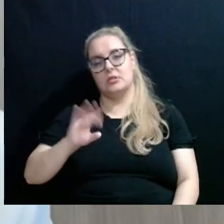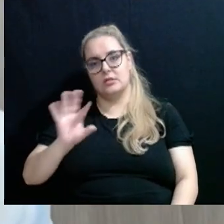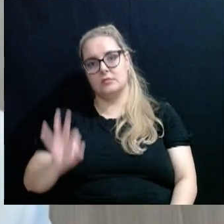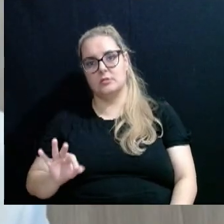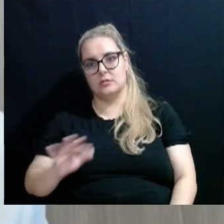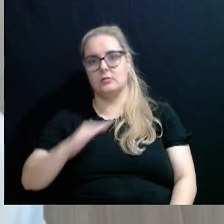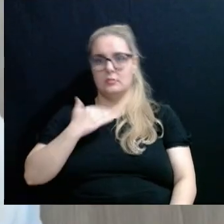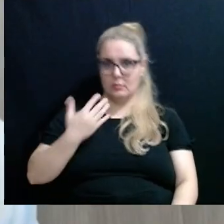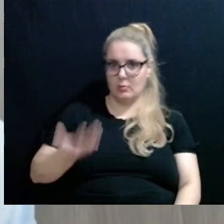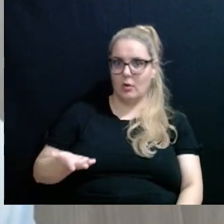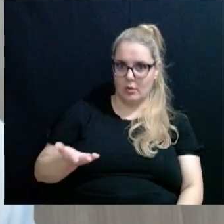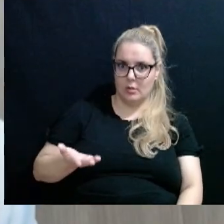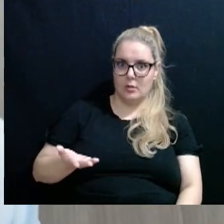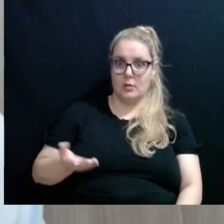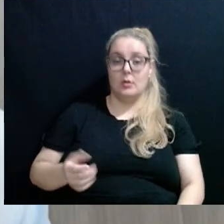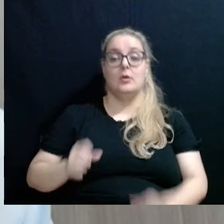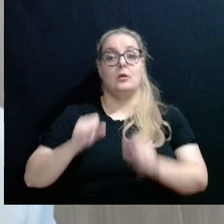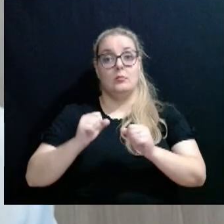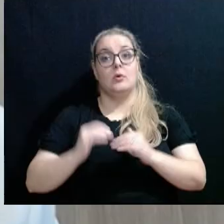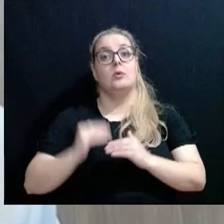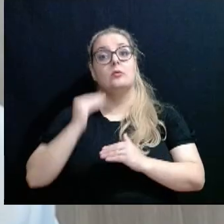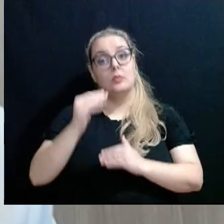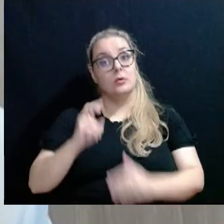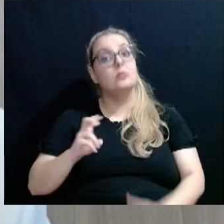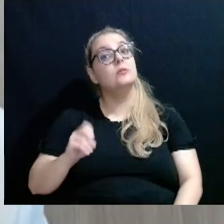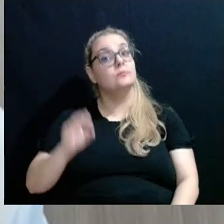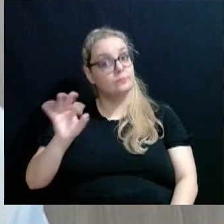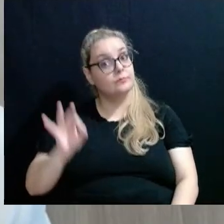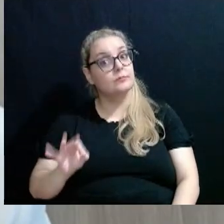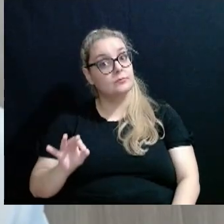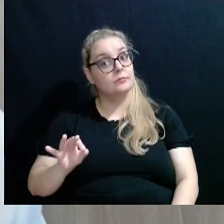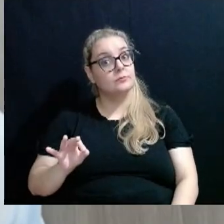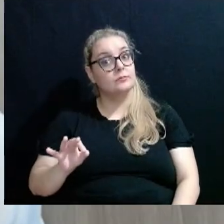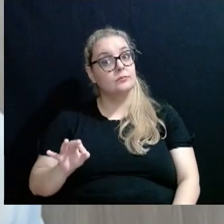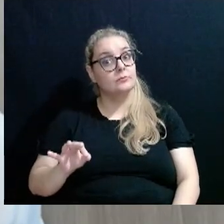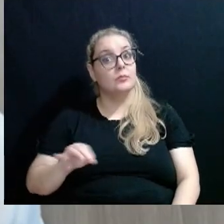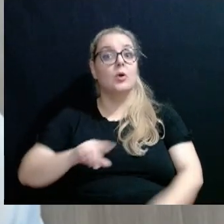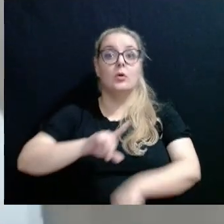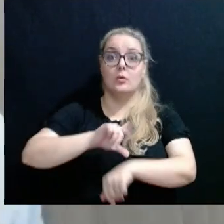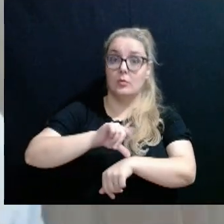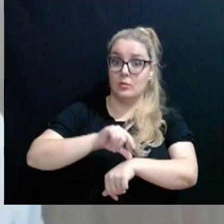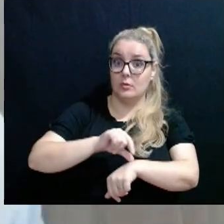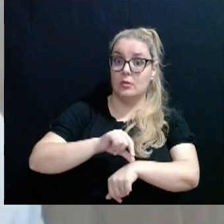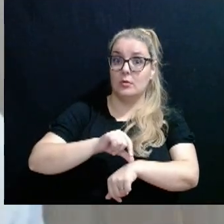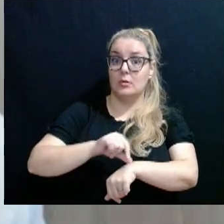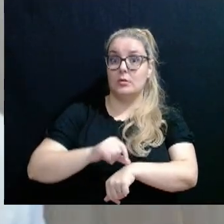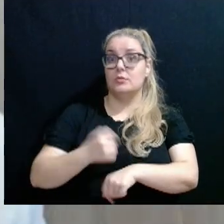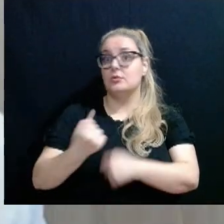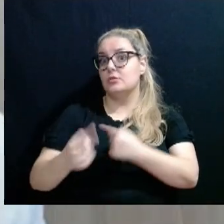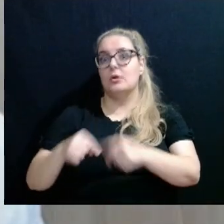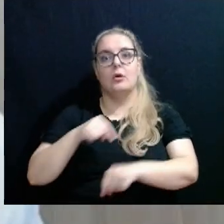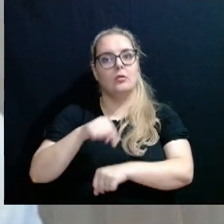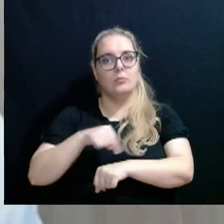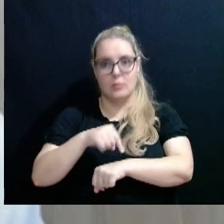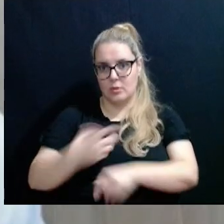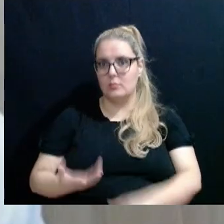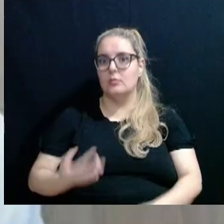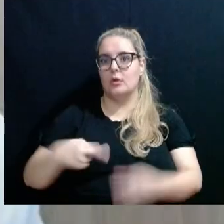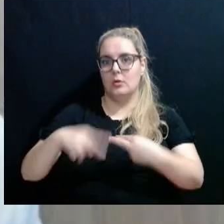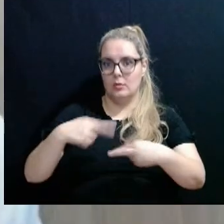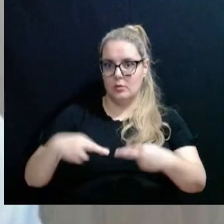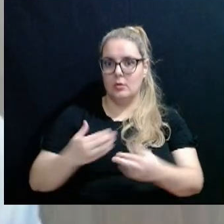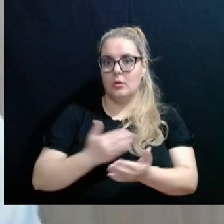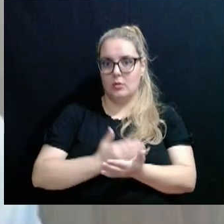casa de 10%. E essa letalidade pode ultrapassar os 50% com um atraso de apenas algumas